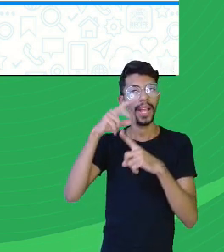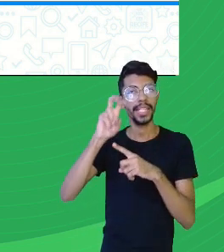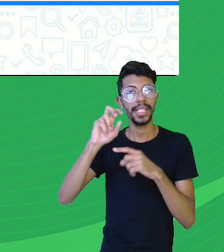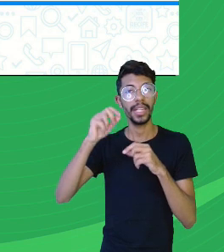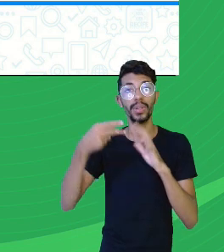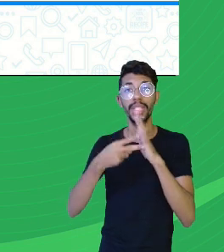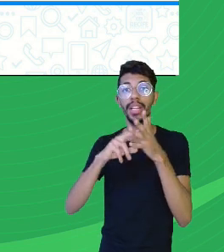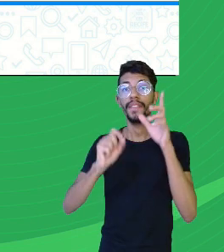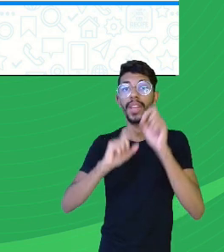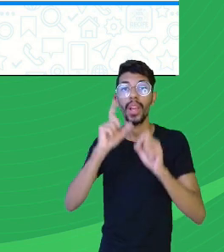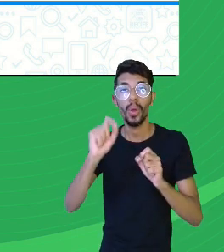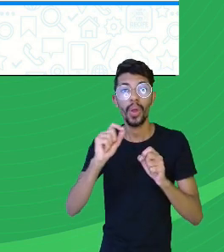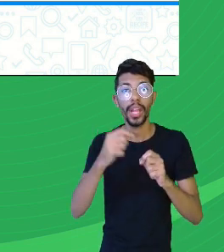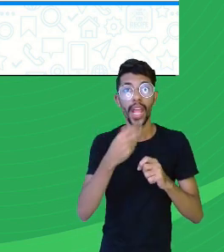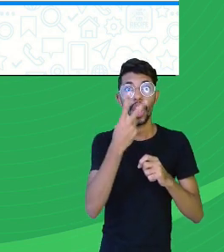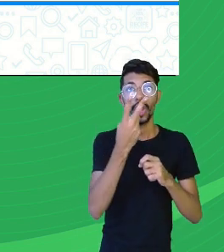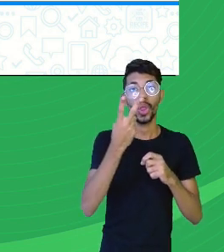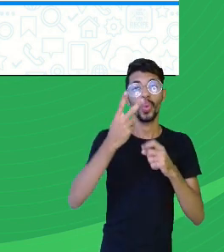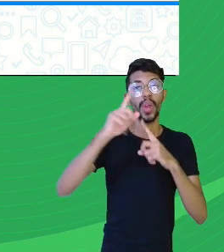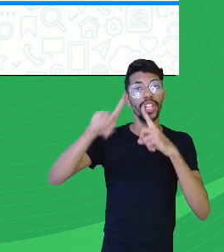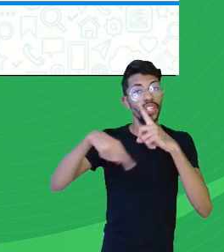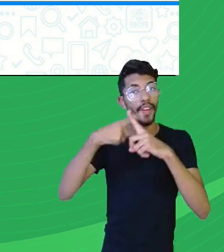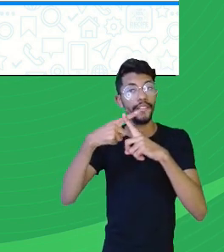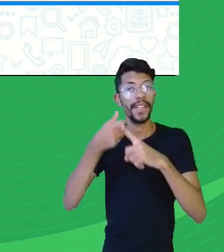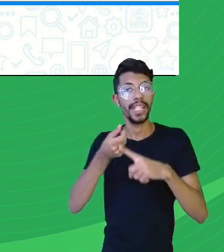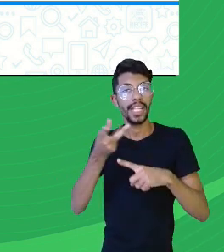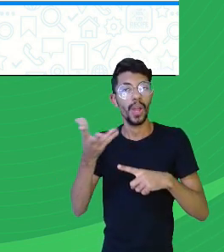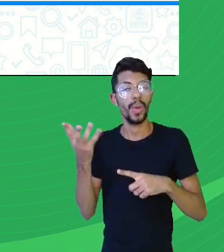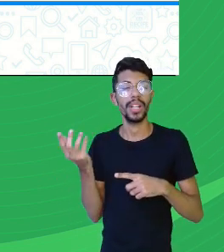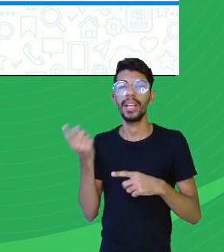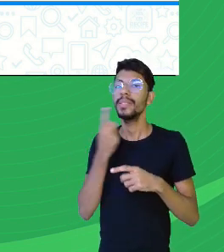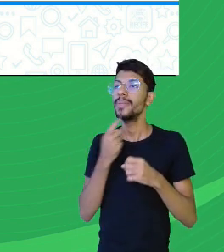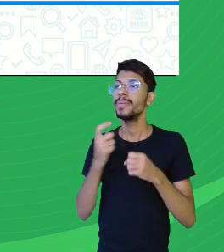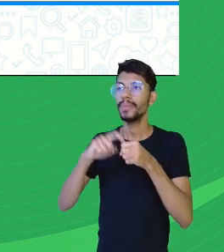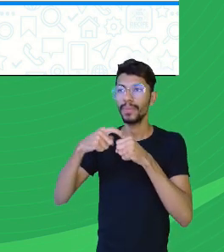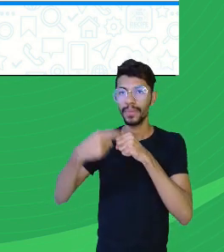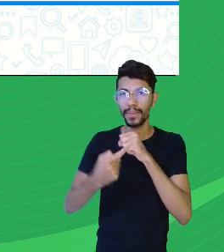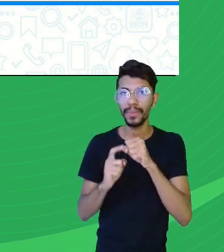morangos. Vamos ver agora para 3 morangos. Olha só.